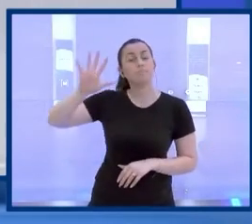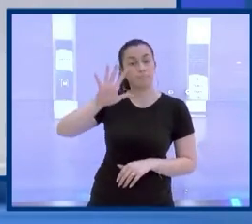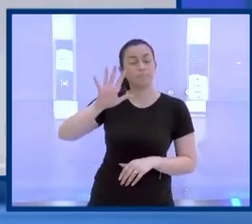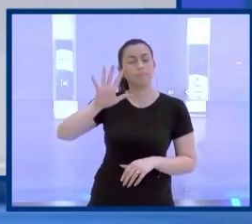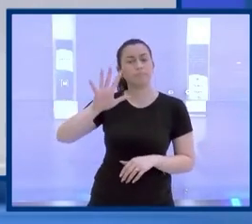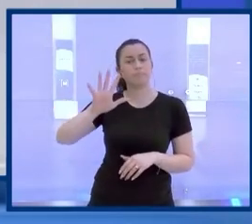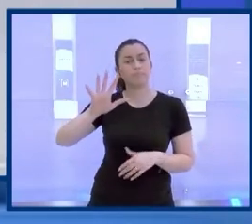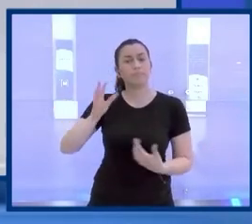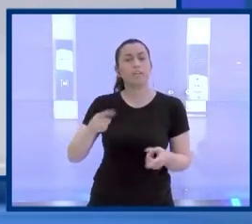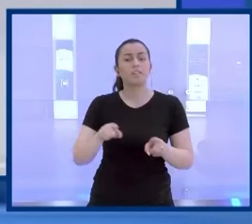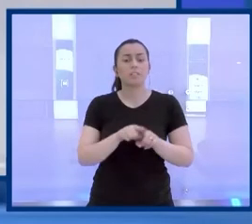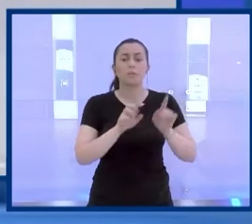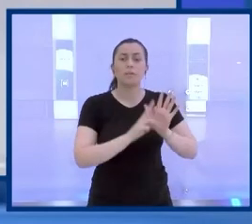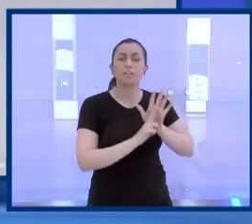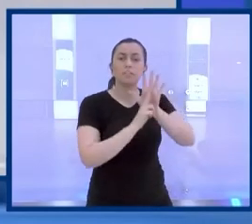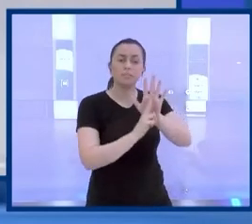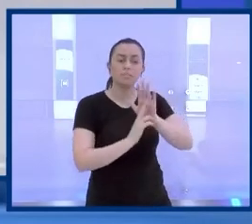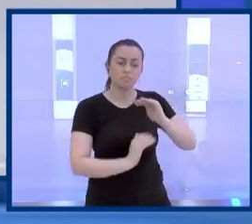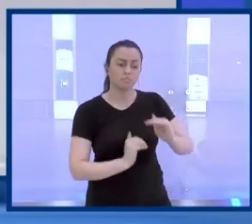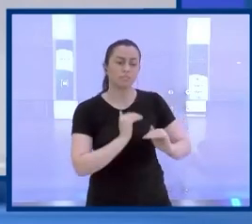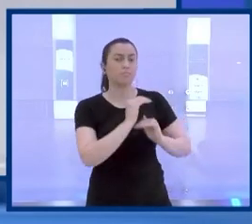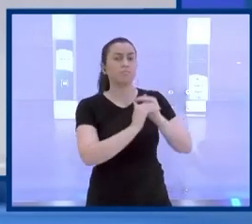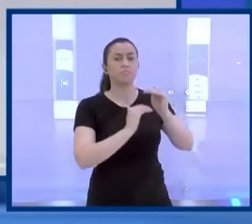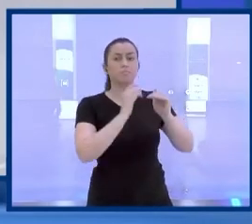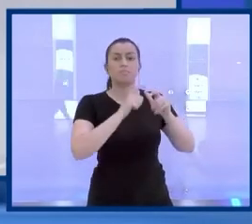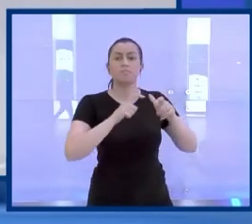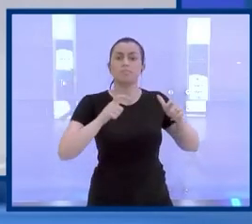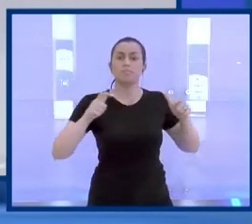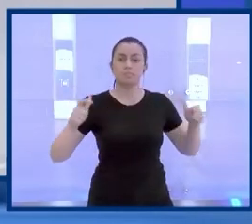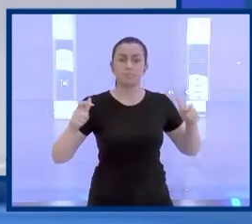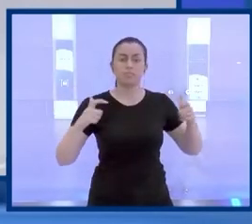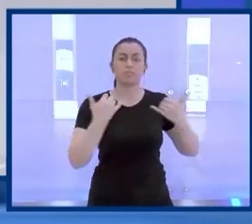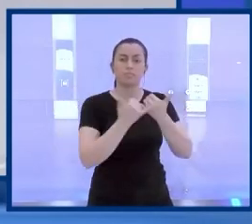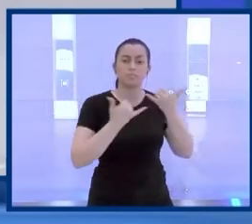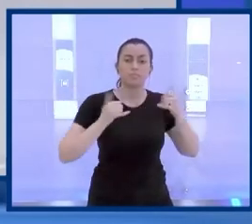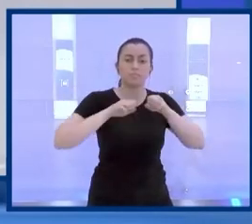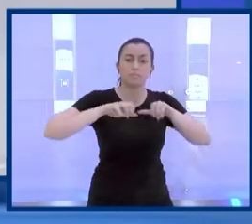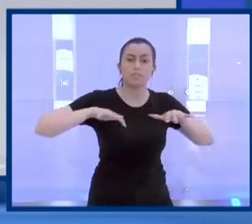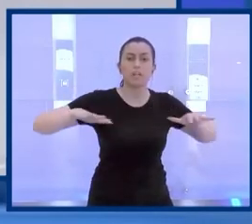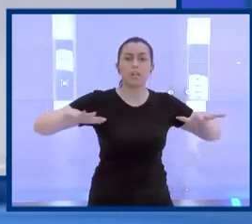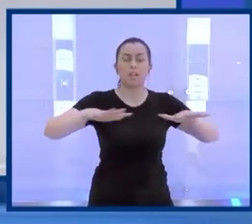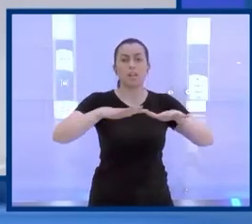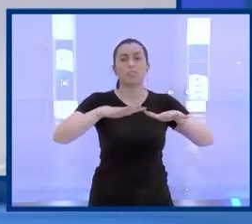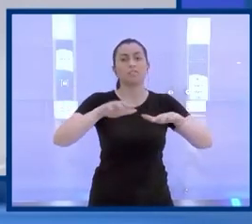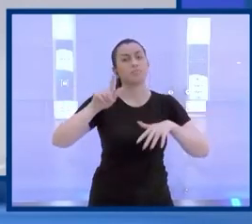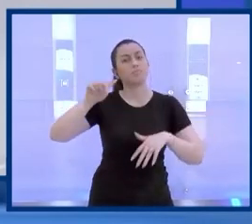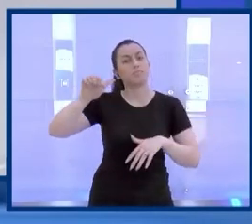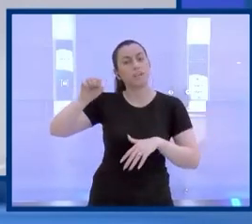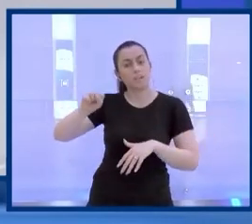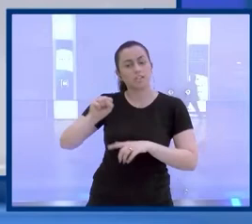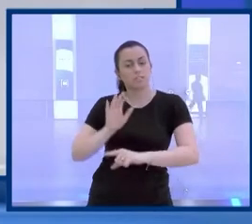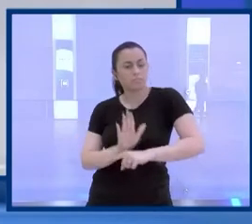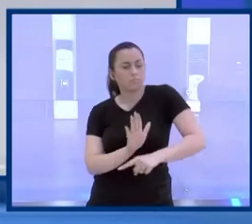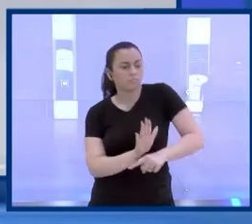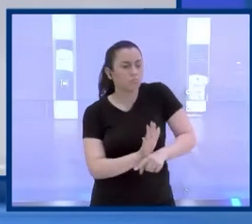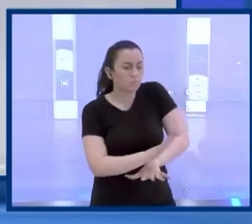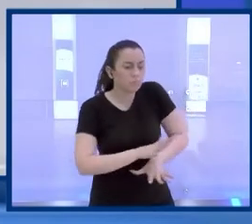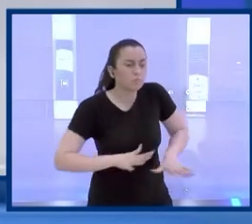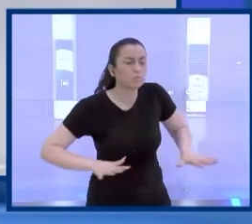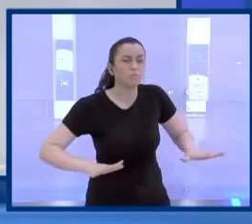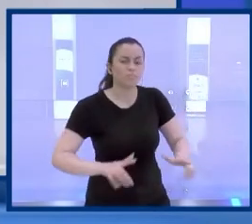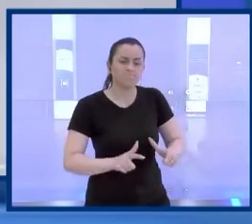representa um importante passo para o desenvolvimento e para a expansão da rede de distribuição de gás natural, uma estrutura essencial para atender à